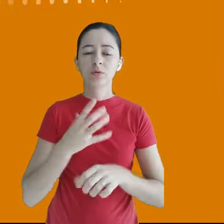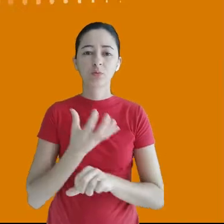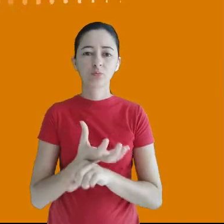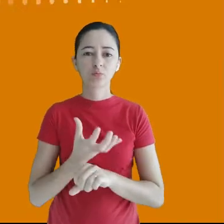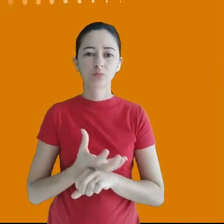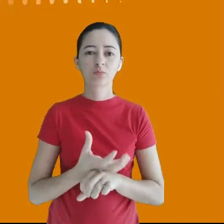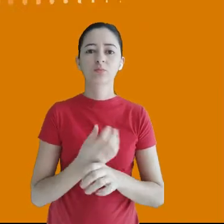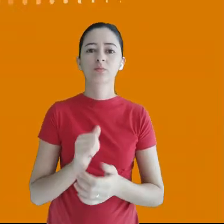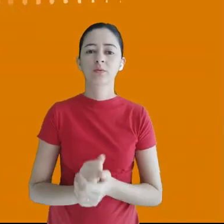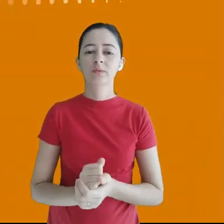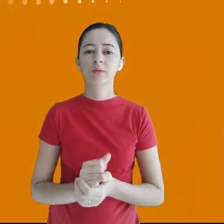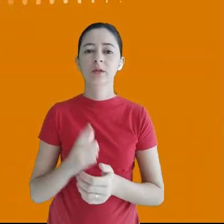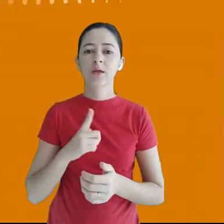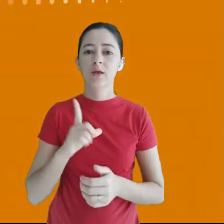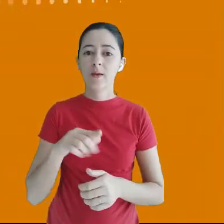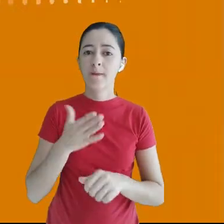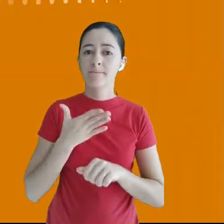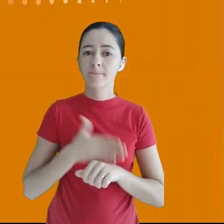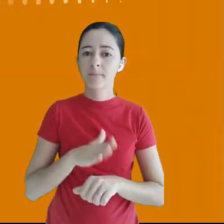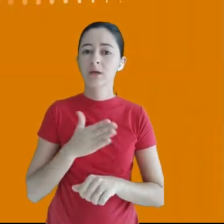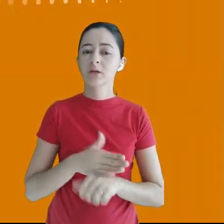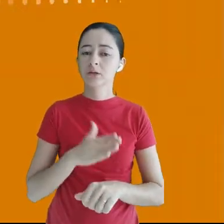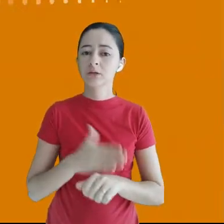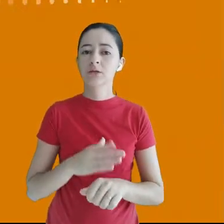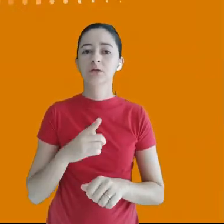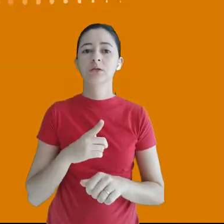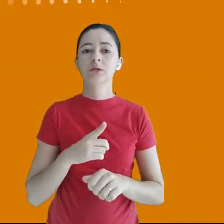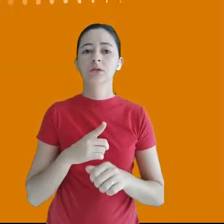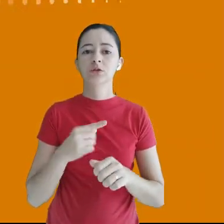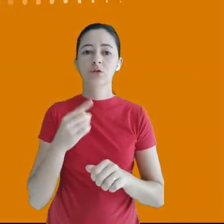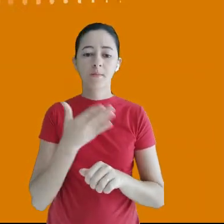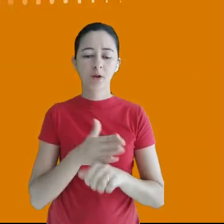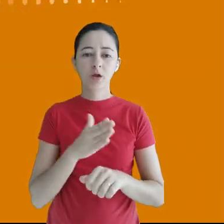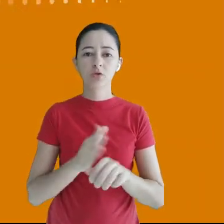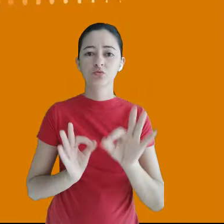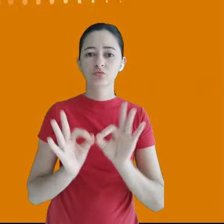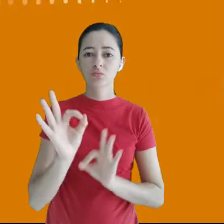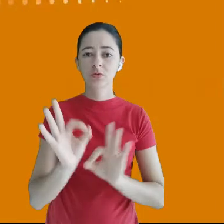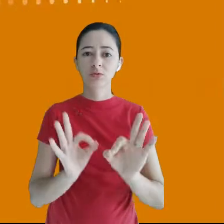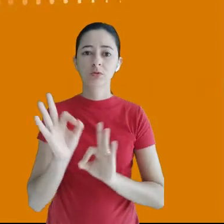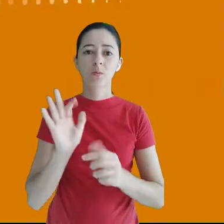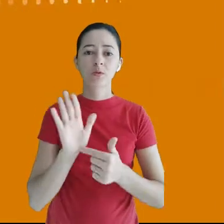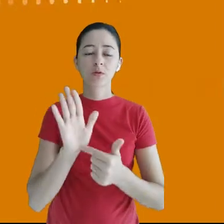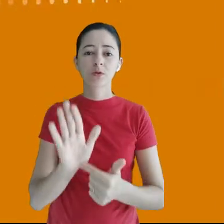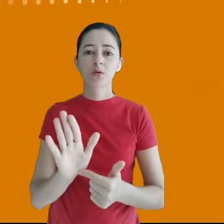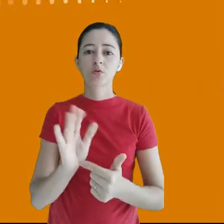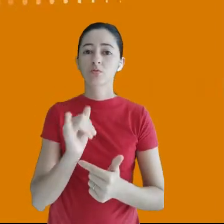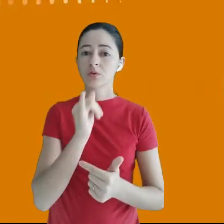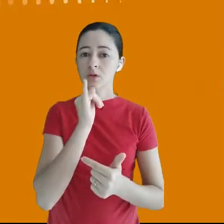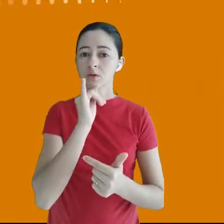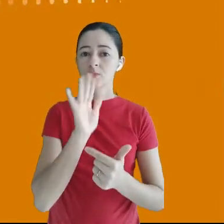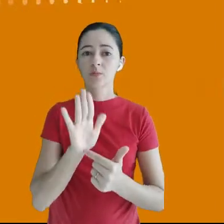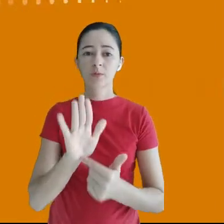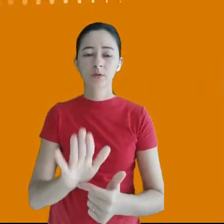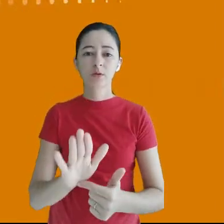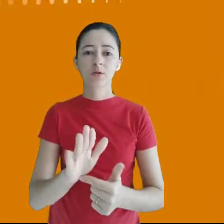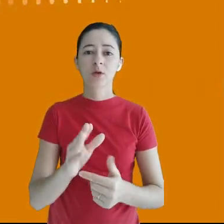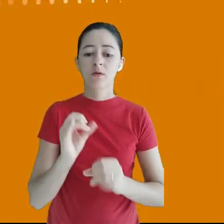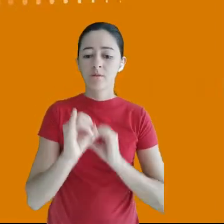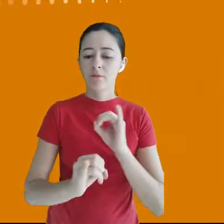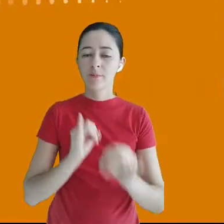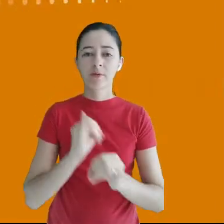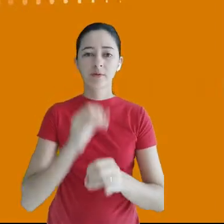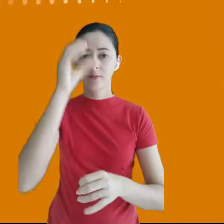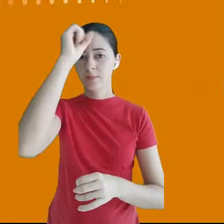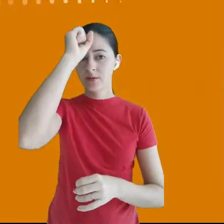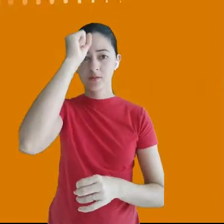dessa disciplina, será mais a parte prática. Prática e correção, prática e correção. Como eu falei, não tem outra forma de se aprender